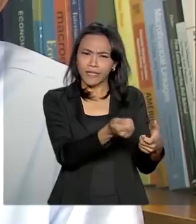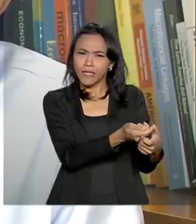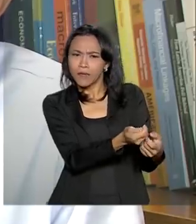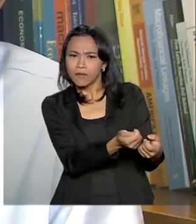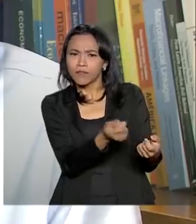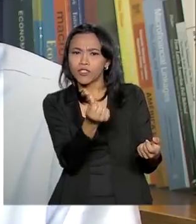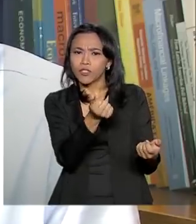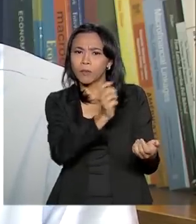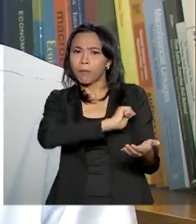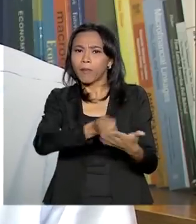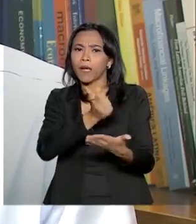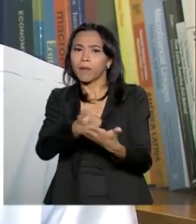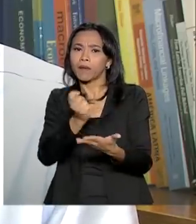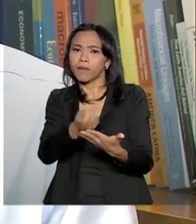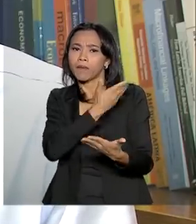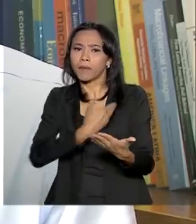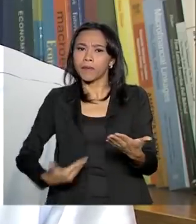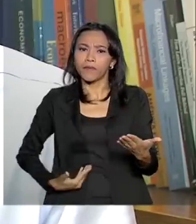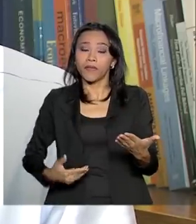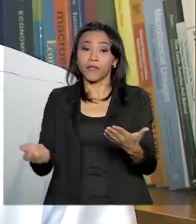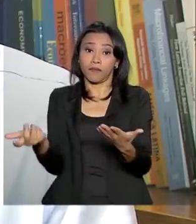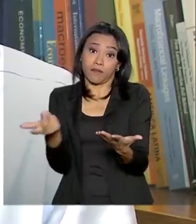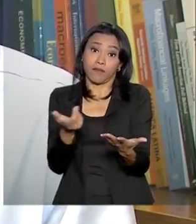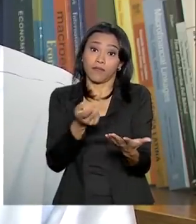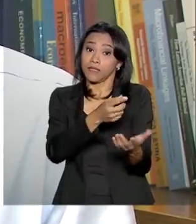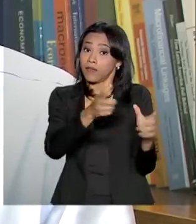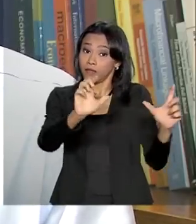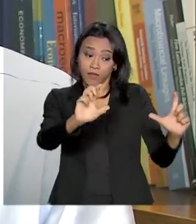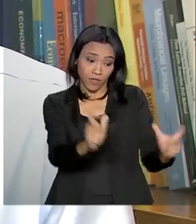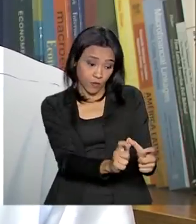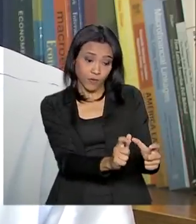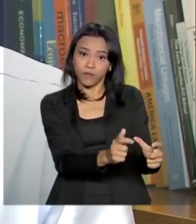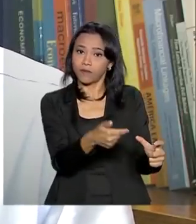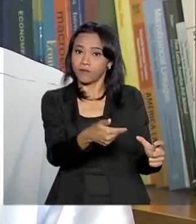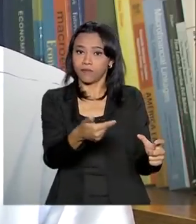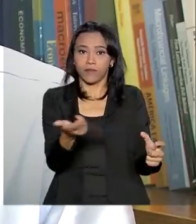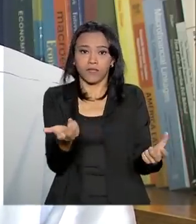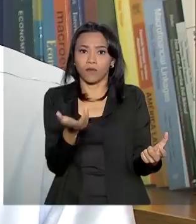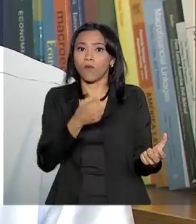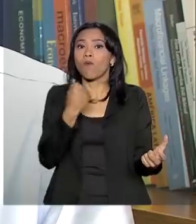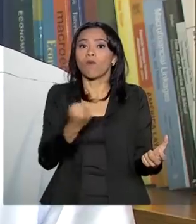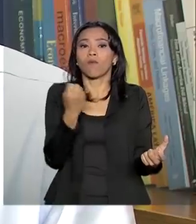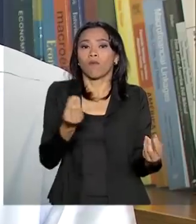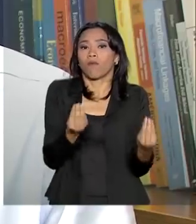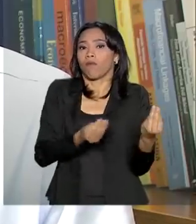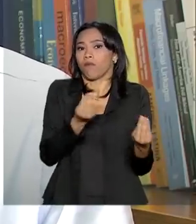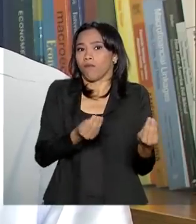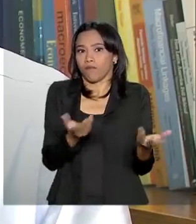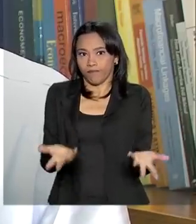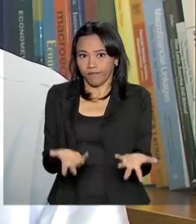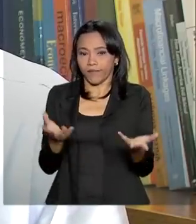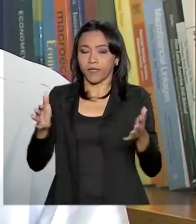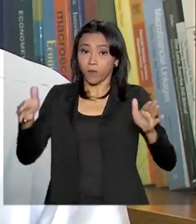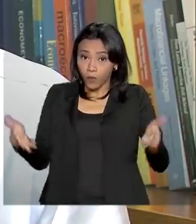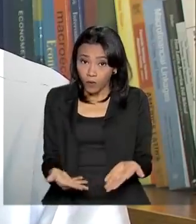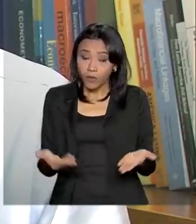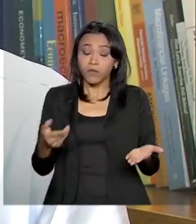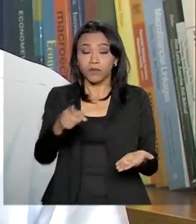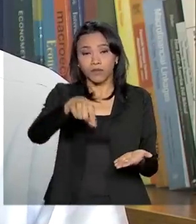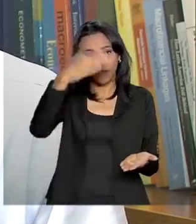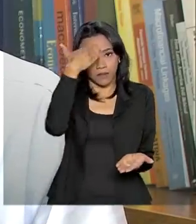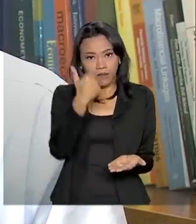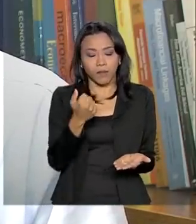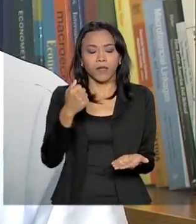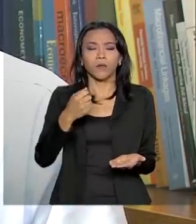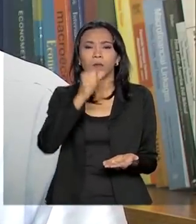mais dependentes dos contribuintes ao longo do tempo. Então, nós não teremos condições de bancar isso. Hoje, para você ter uma ideia, o Brasil